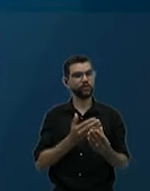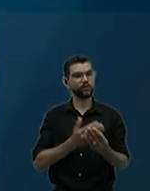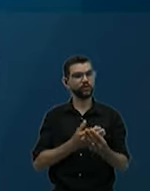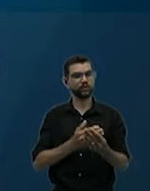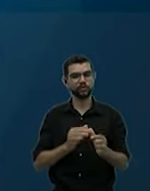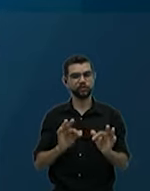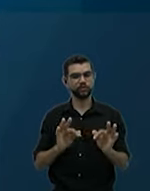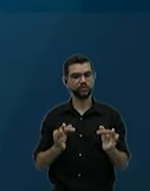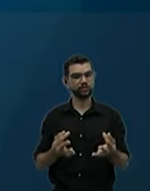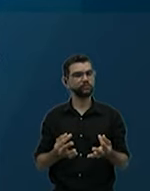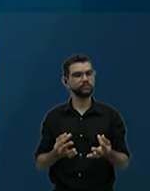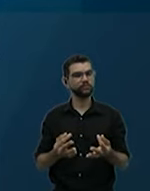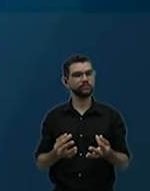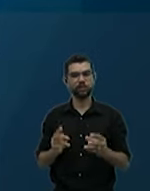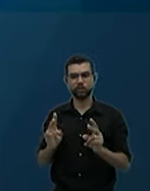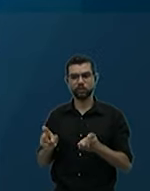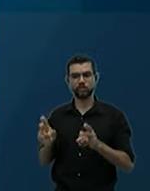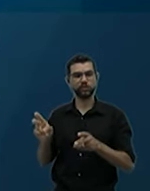bem,